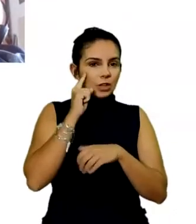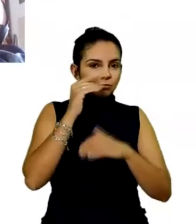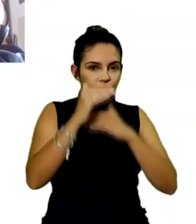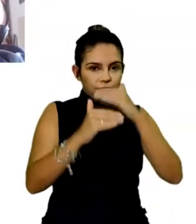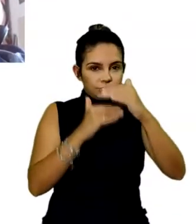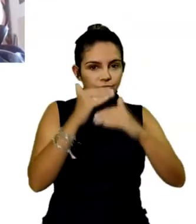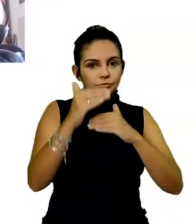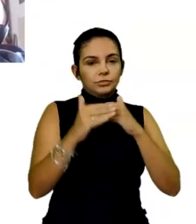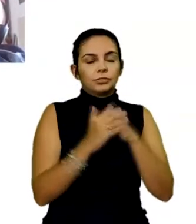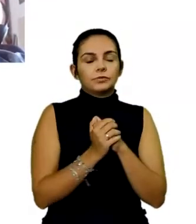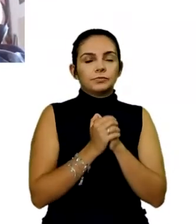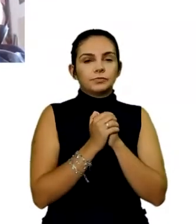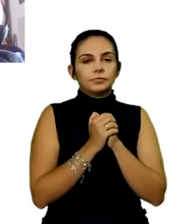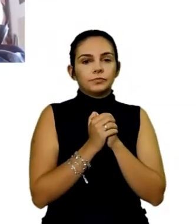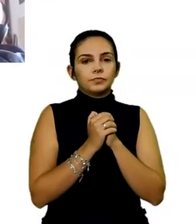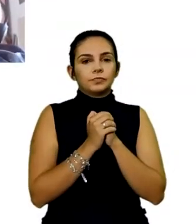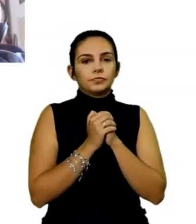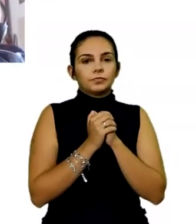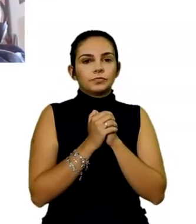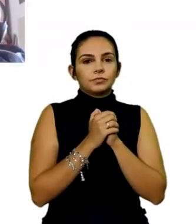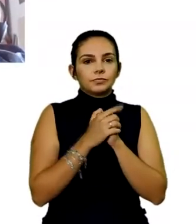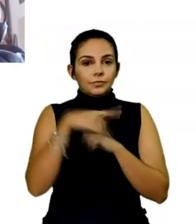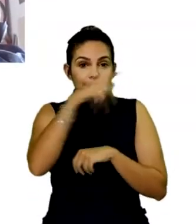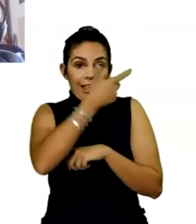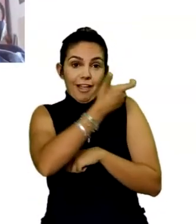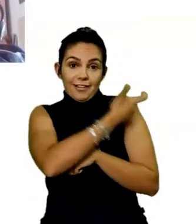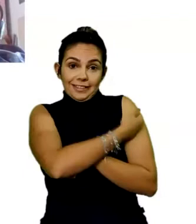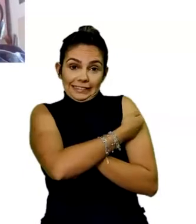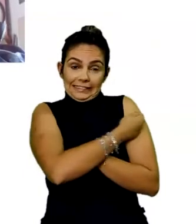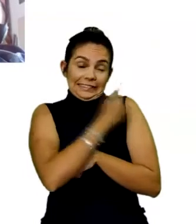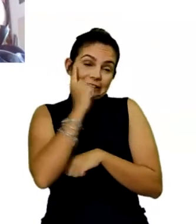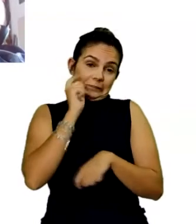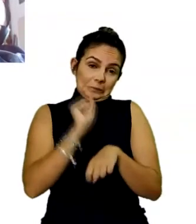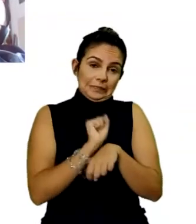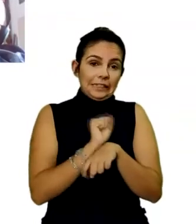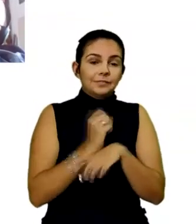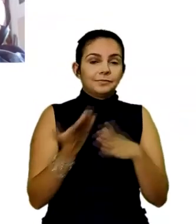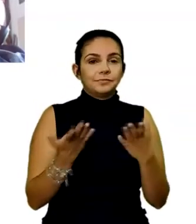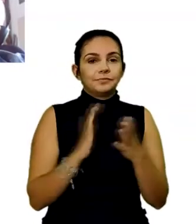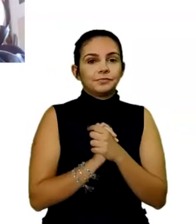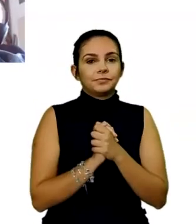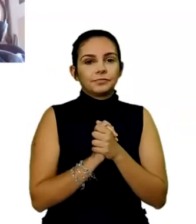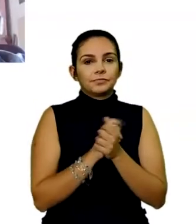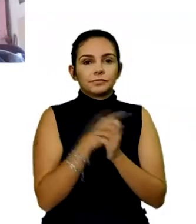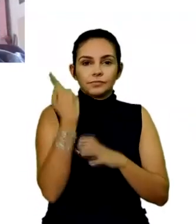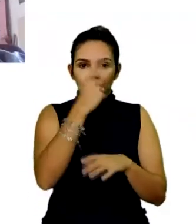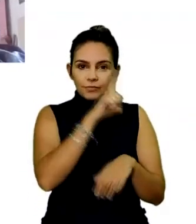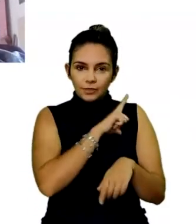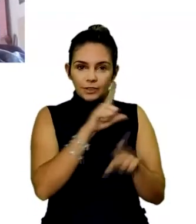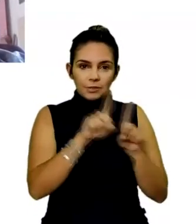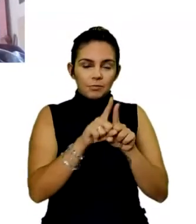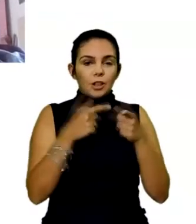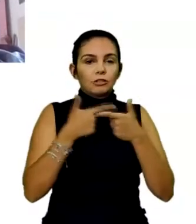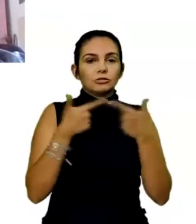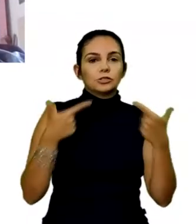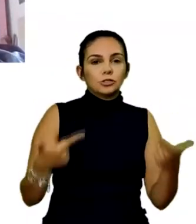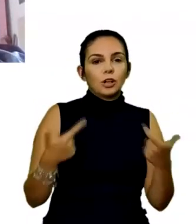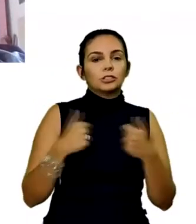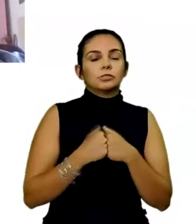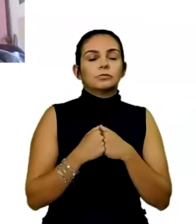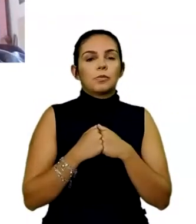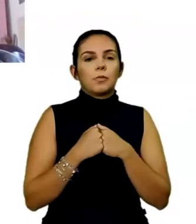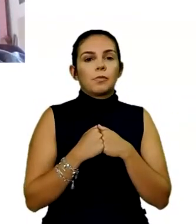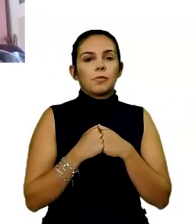se essas vacinas, essas santas vacinas vão sair, né? A gente também tem